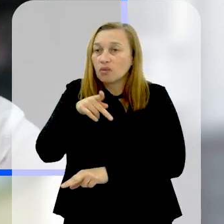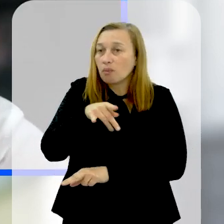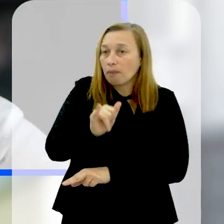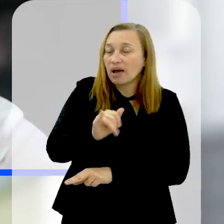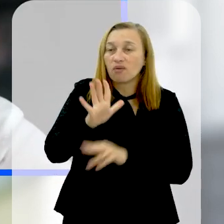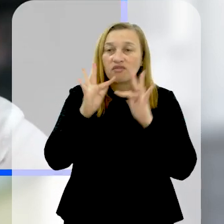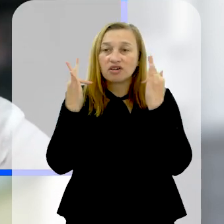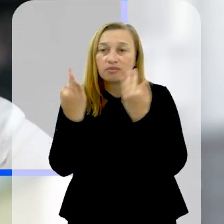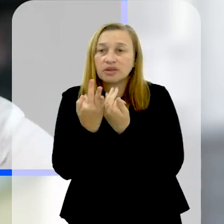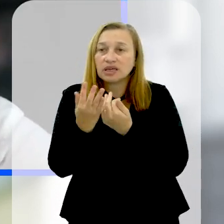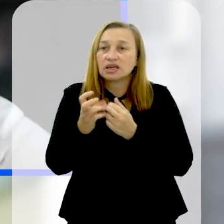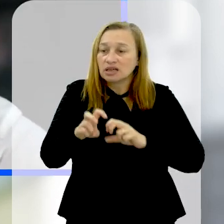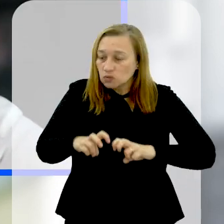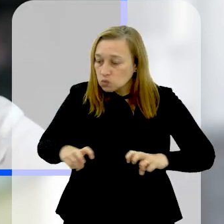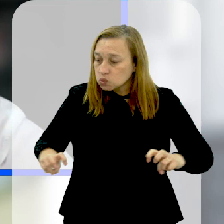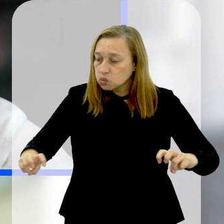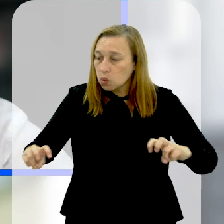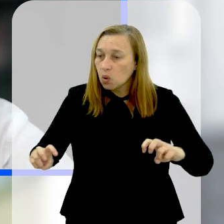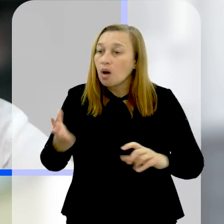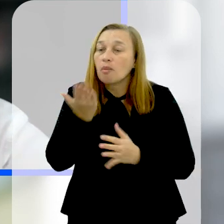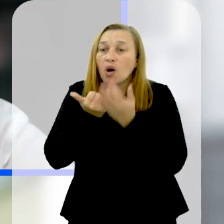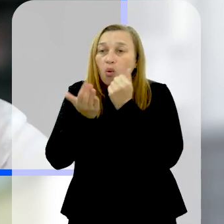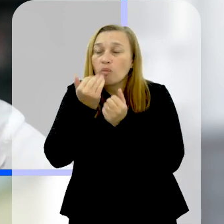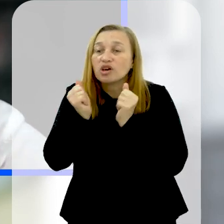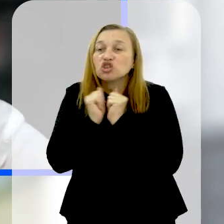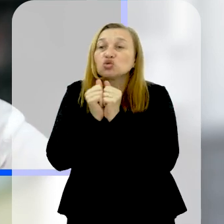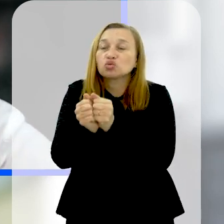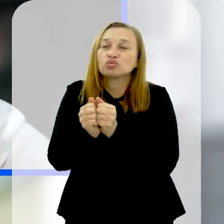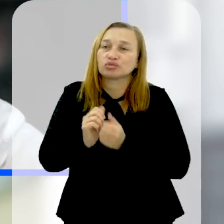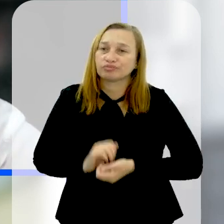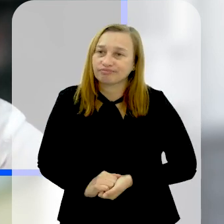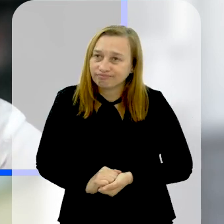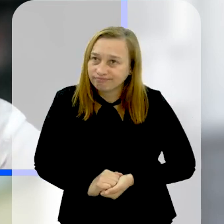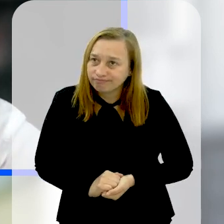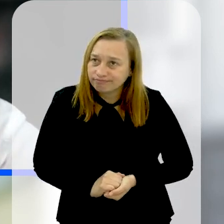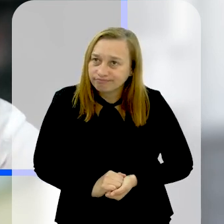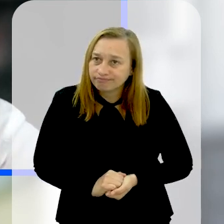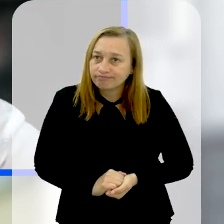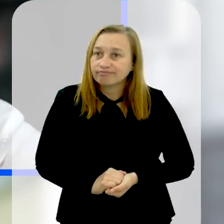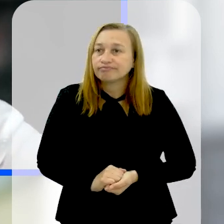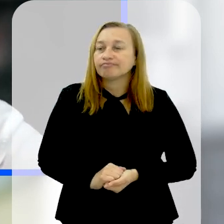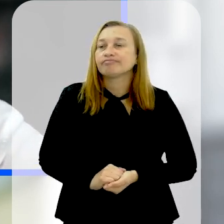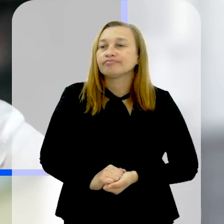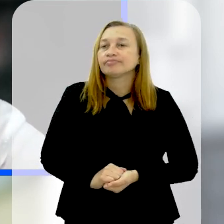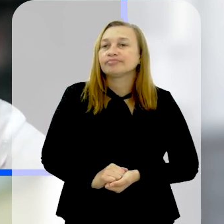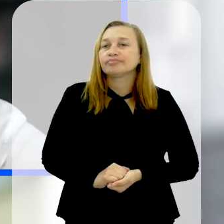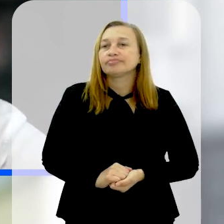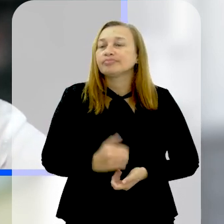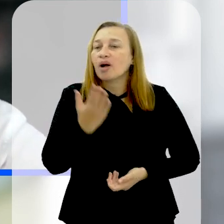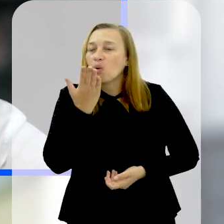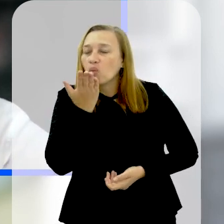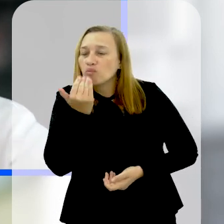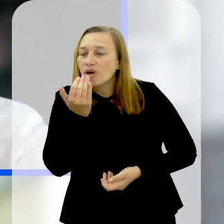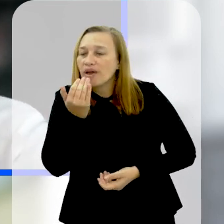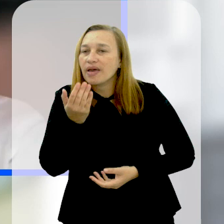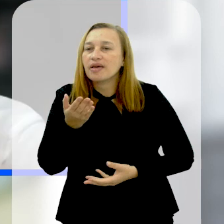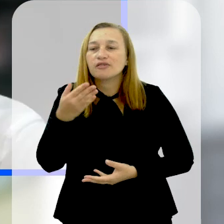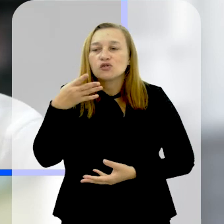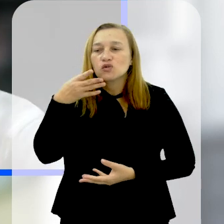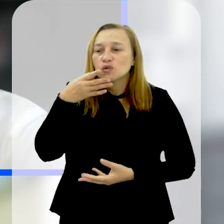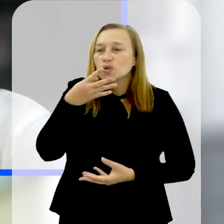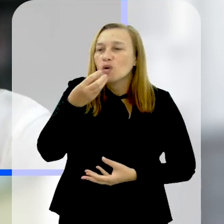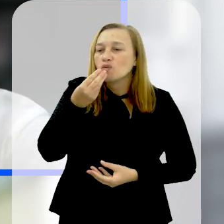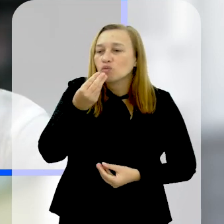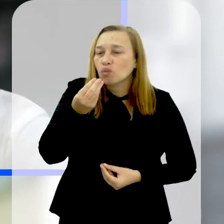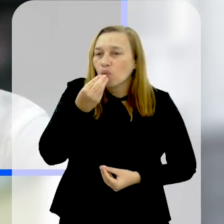com seu pai, com seus familiares, com seus filhos, irmãos, amigos, sentar para desfrutar um bom prato de